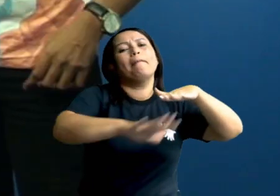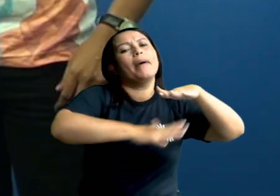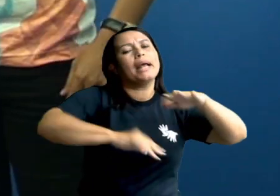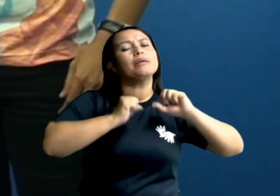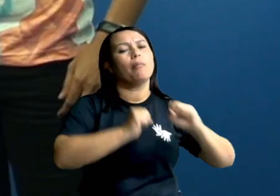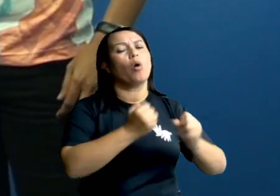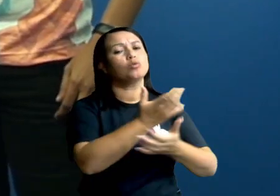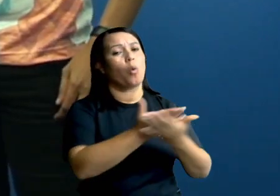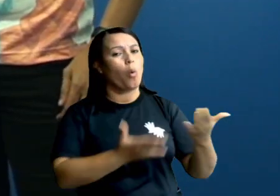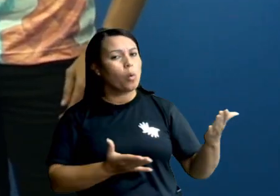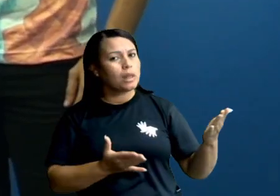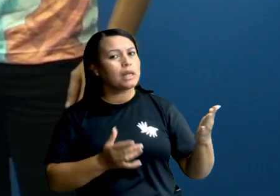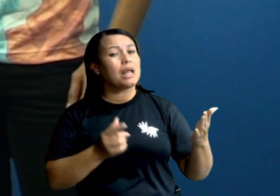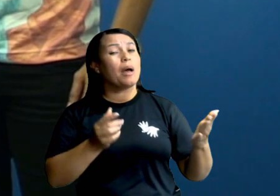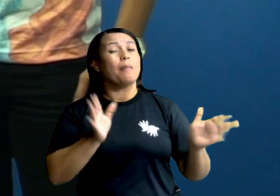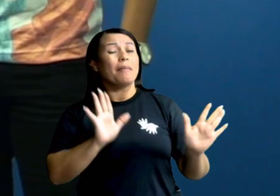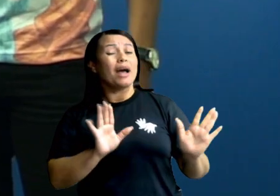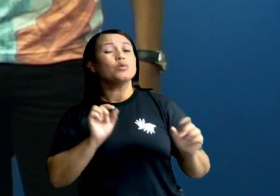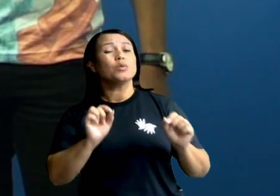turno mais reduzido, né?